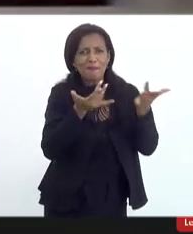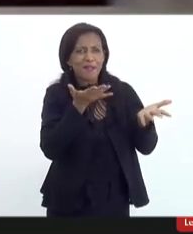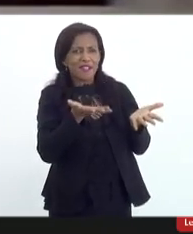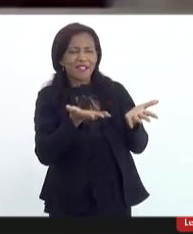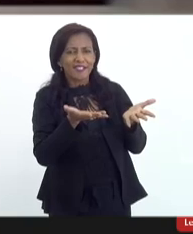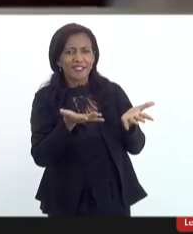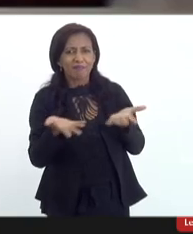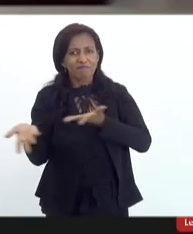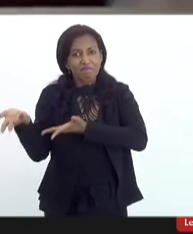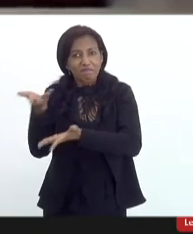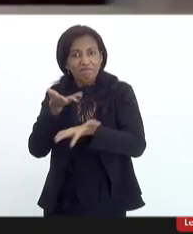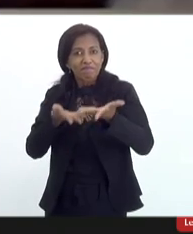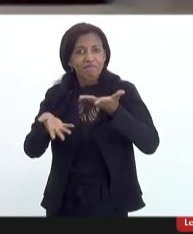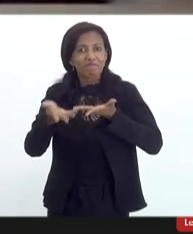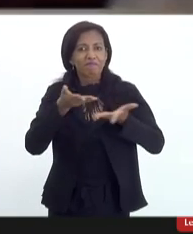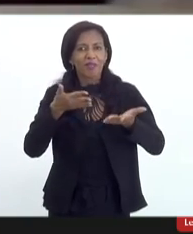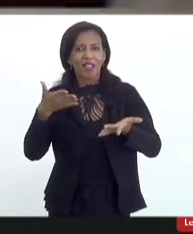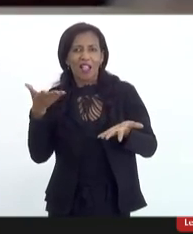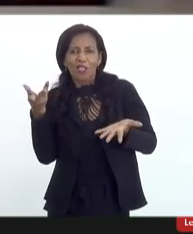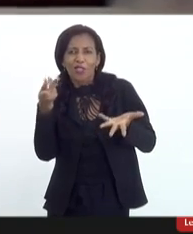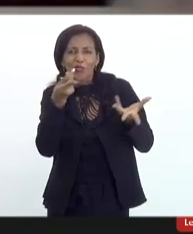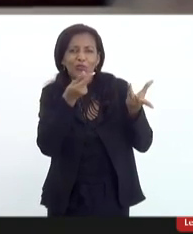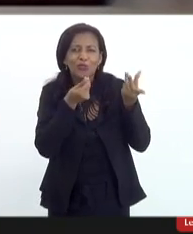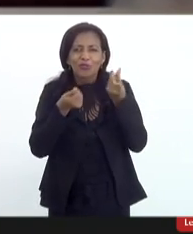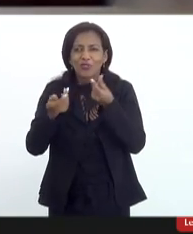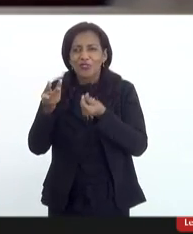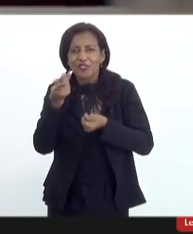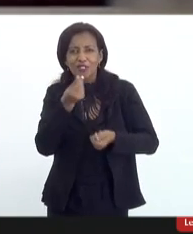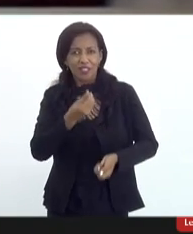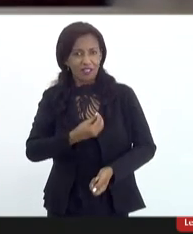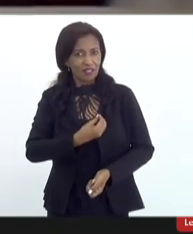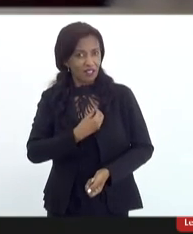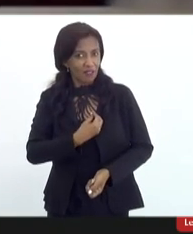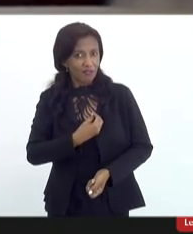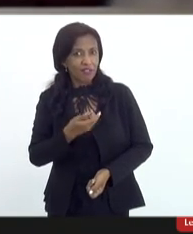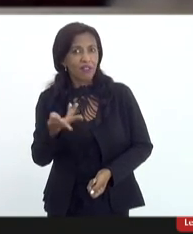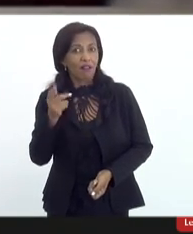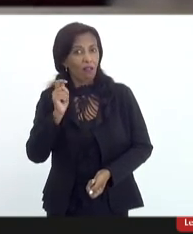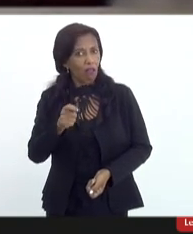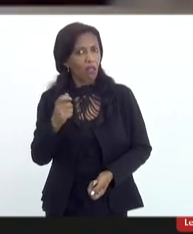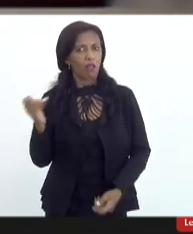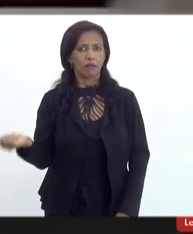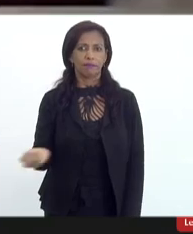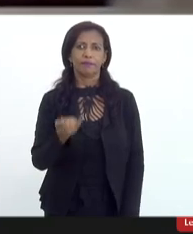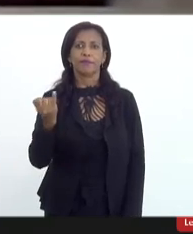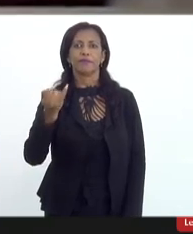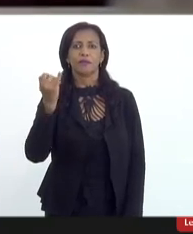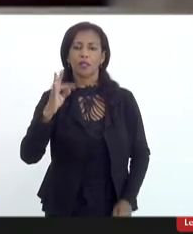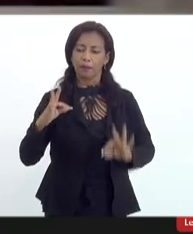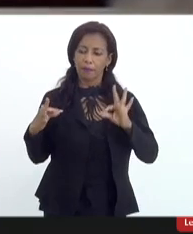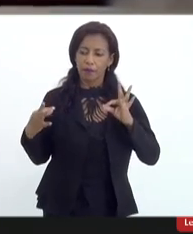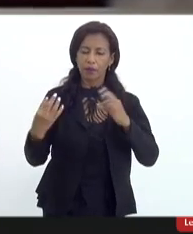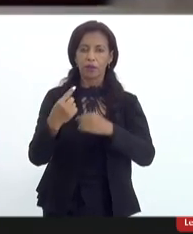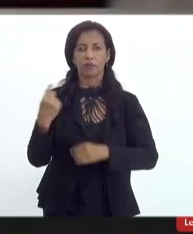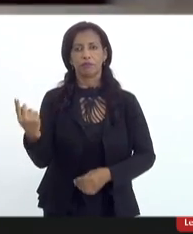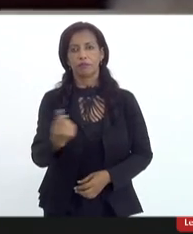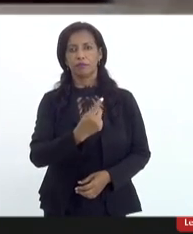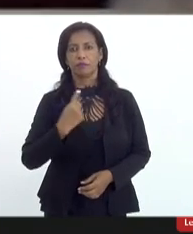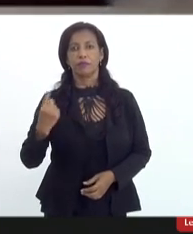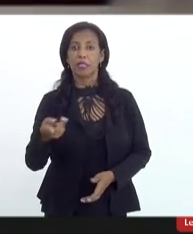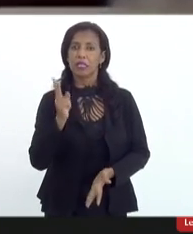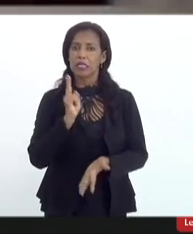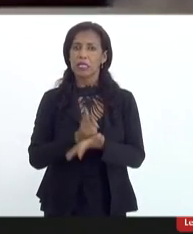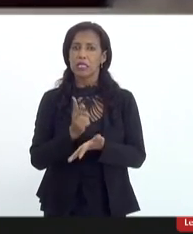congregar a doçura da vida, ainda é um ritual muito importante para todos nós e sempre